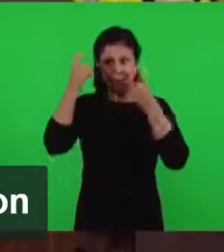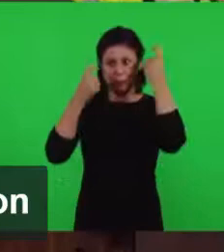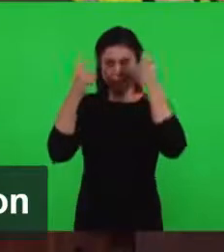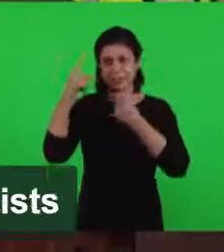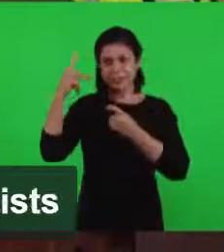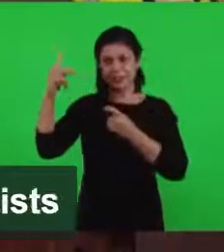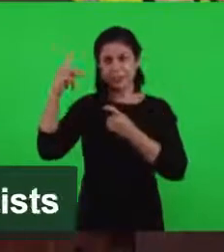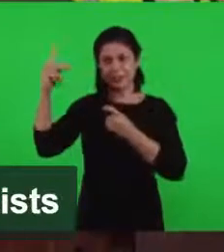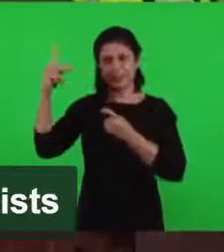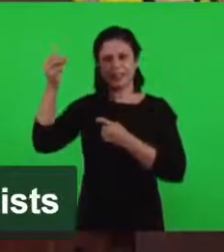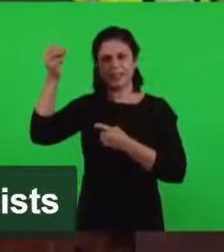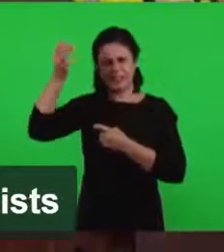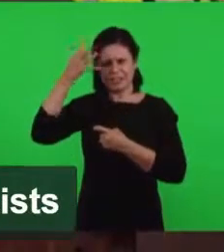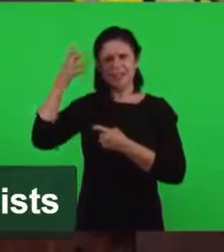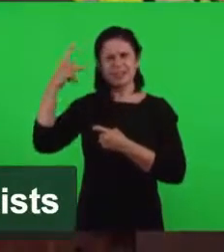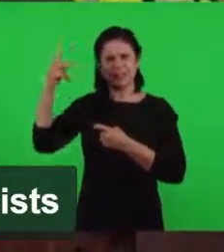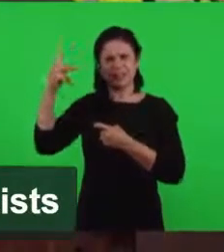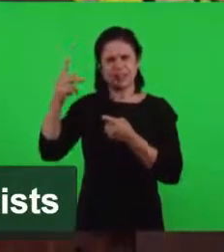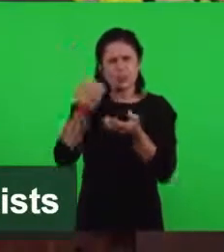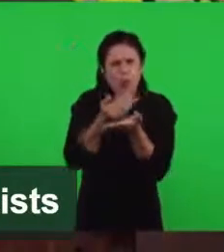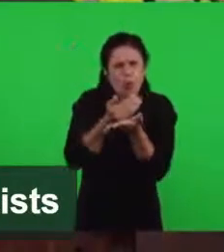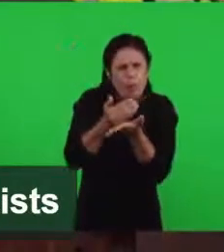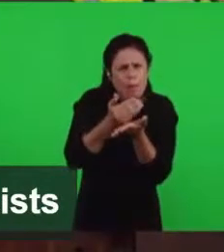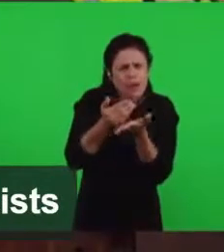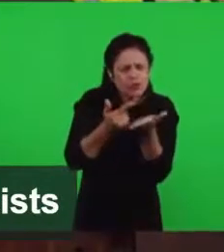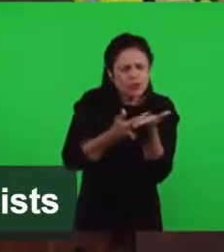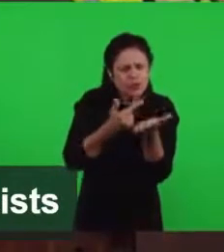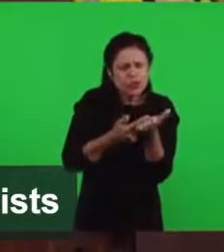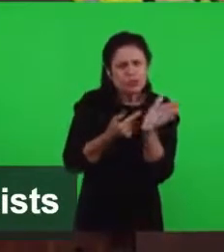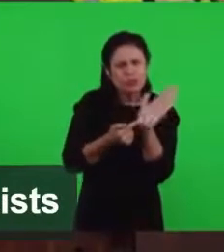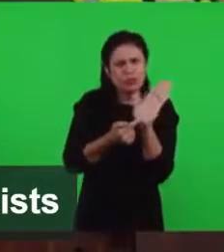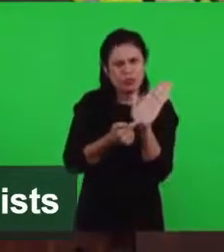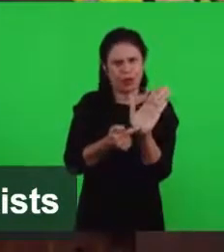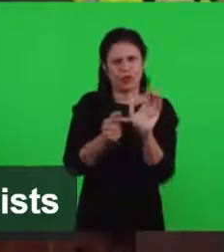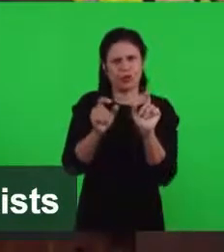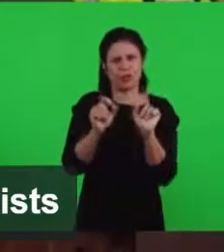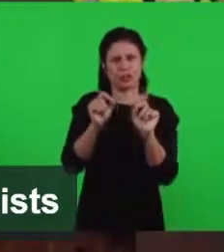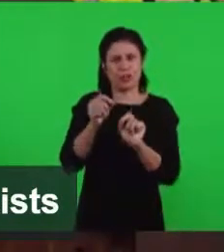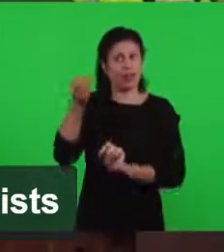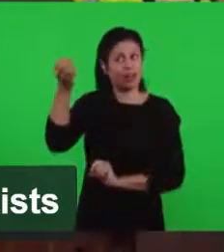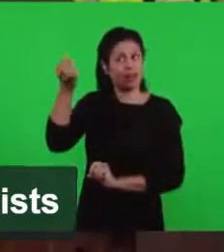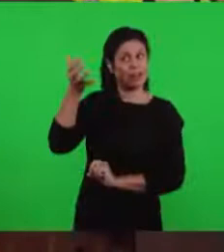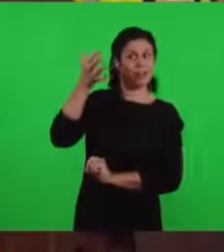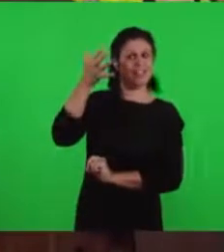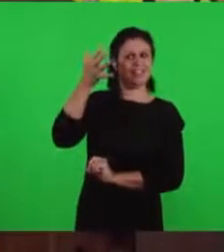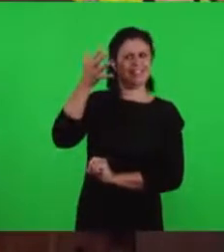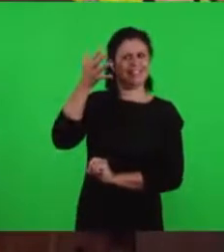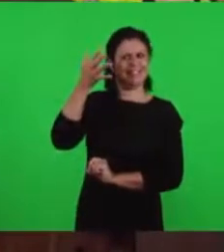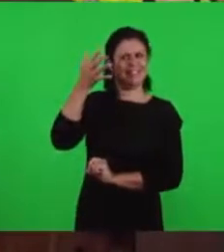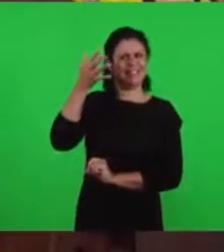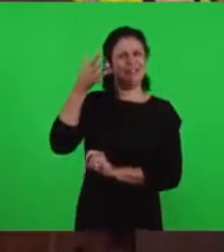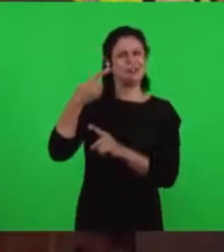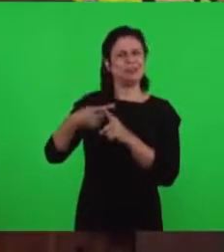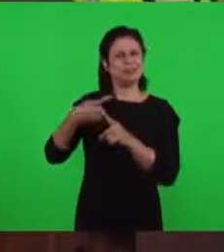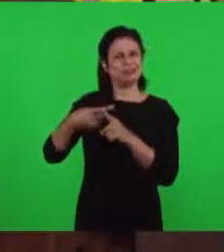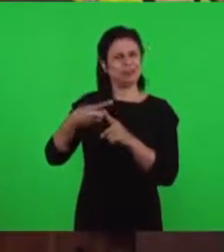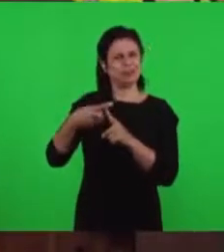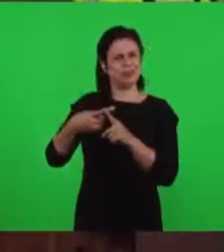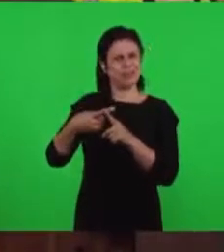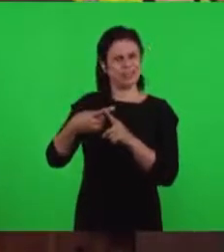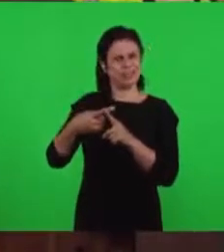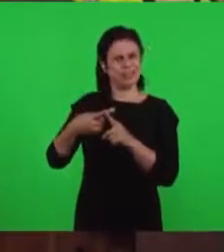logo no início do livro para mostrar o que existe na verdade